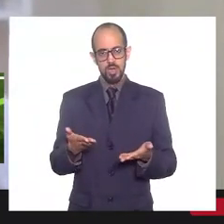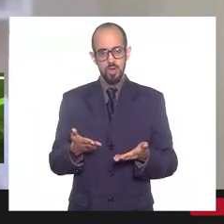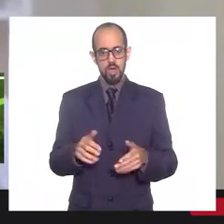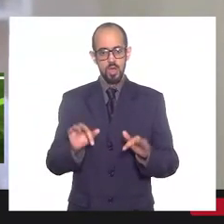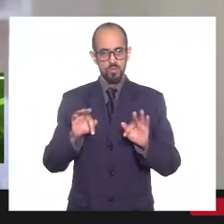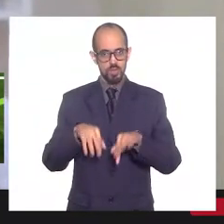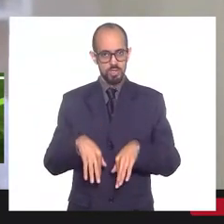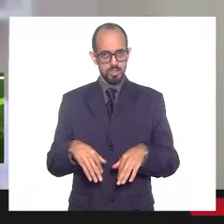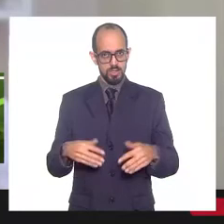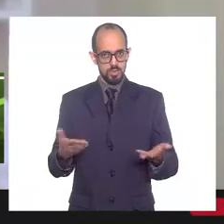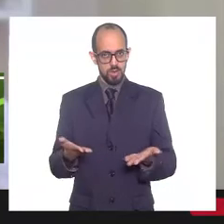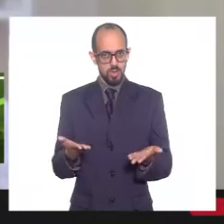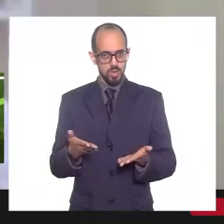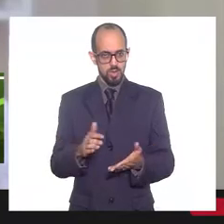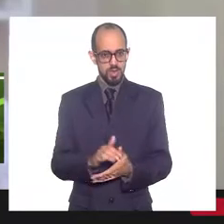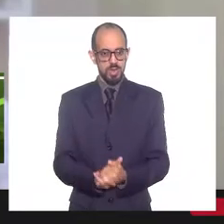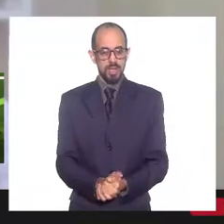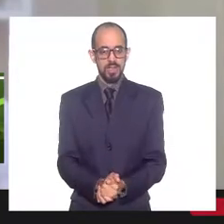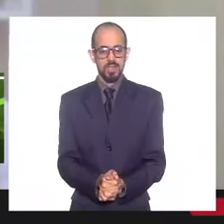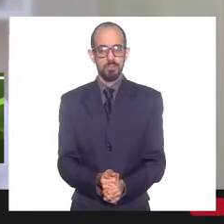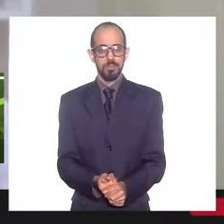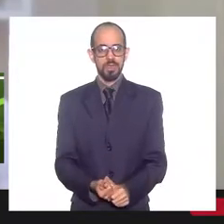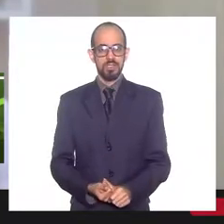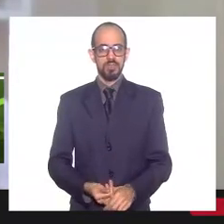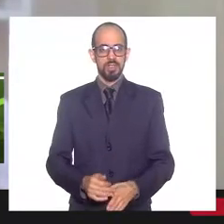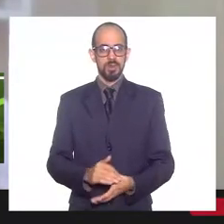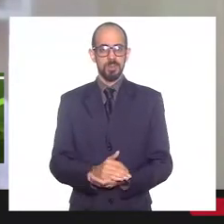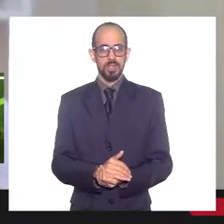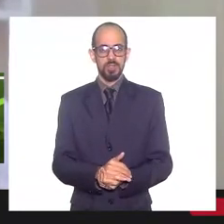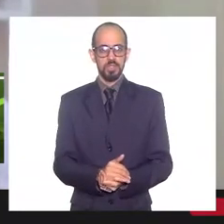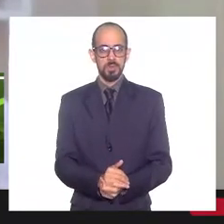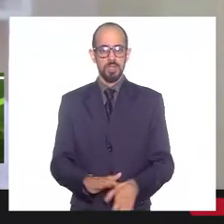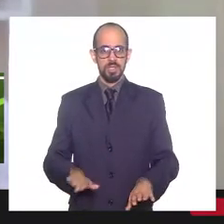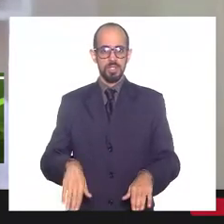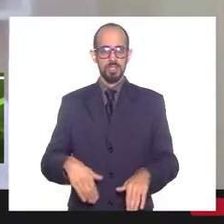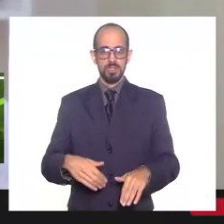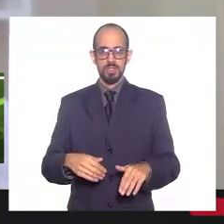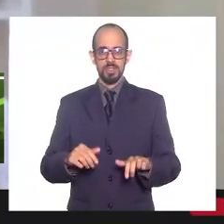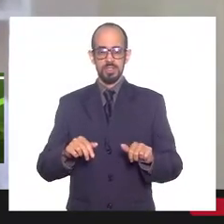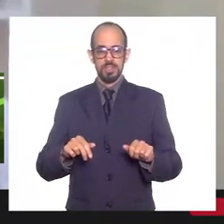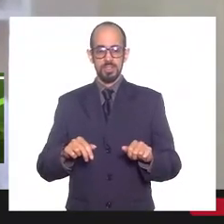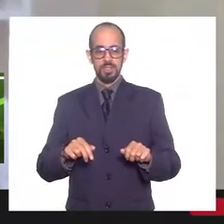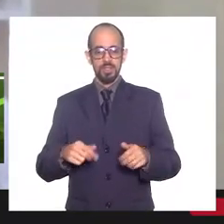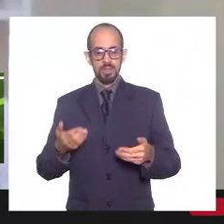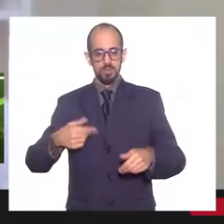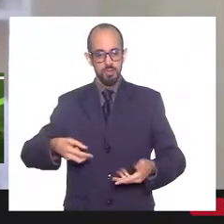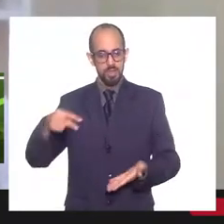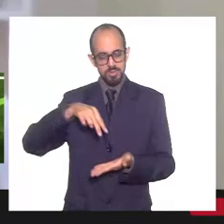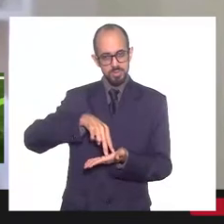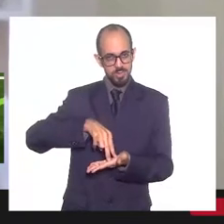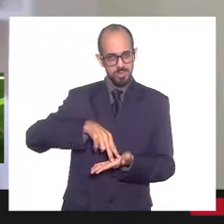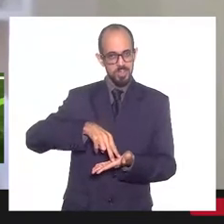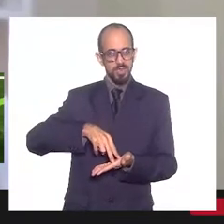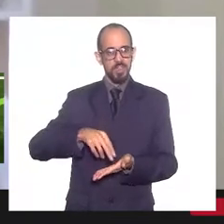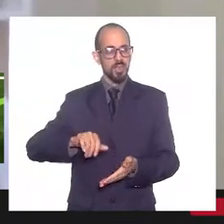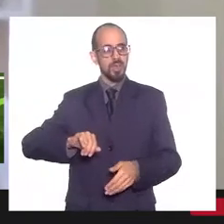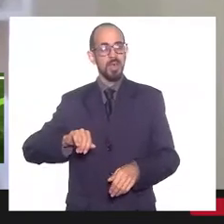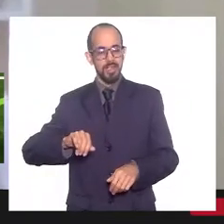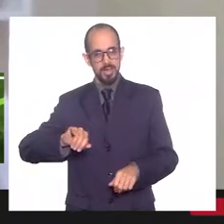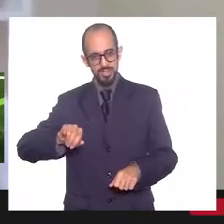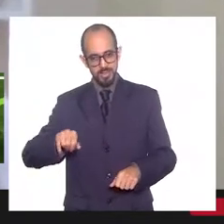Estou finalizando finalmente agradecendo a oportunidade aí a Dolores Lima que me trouxe a este espaço